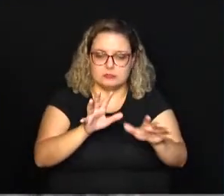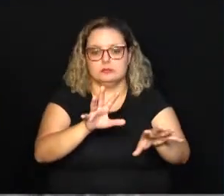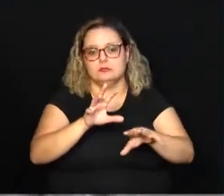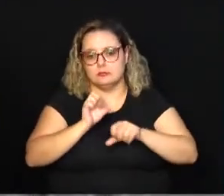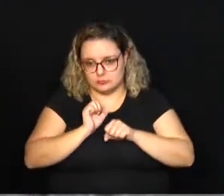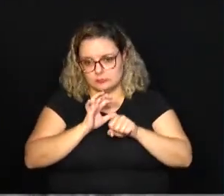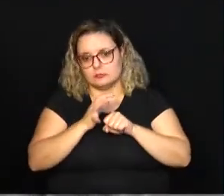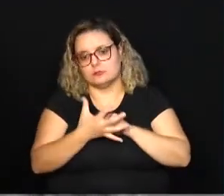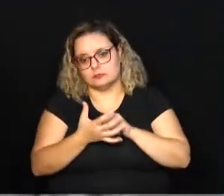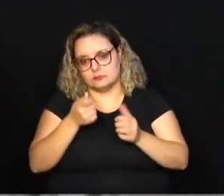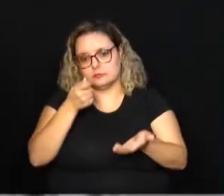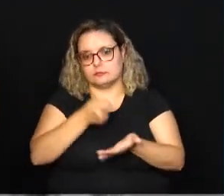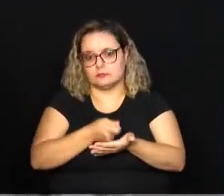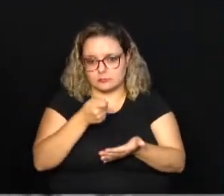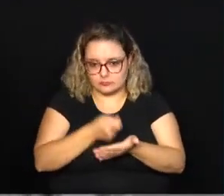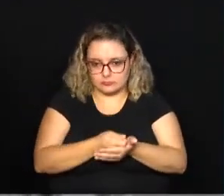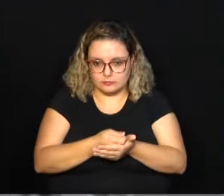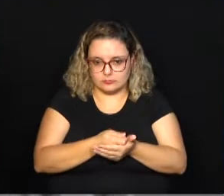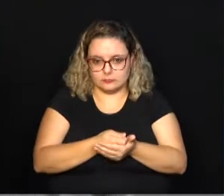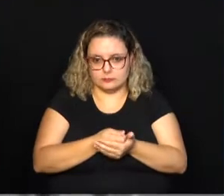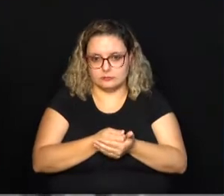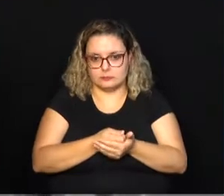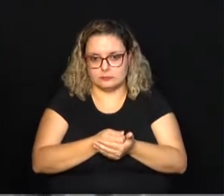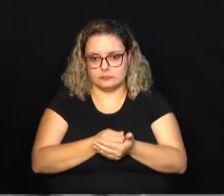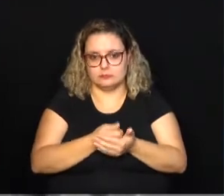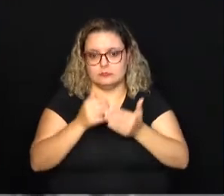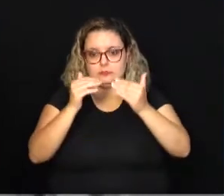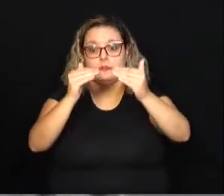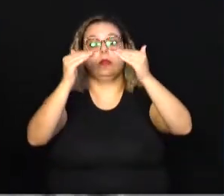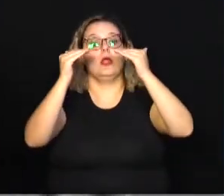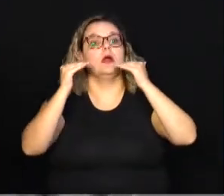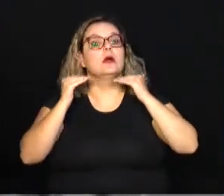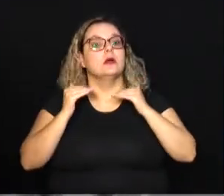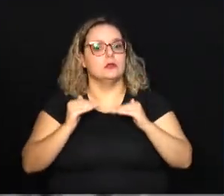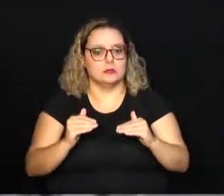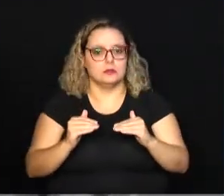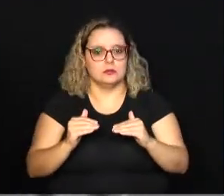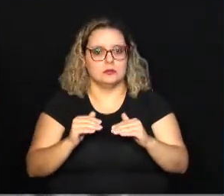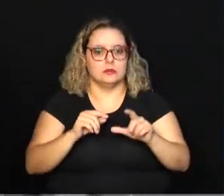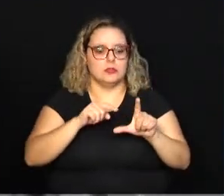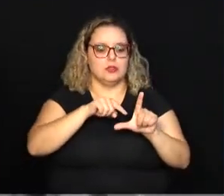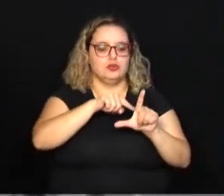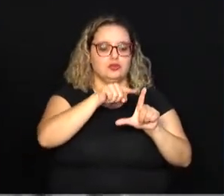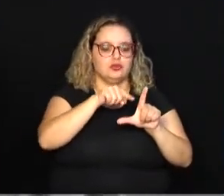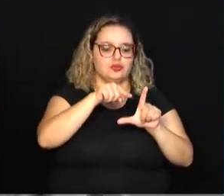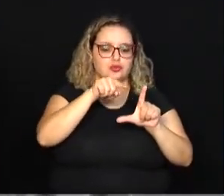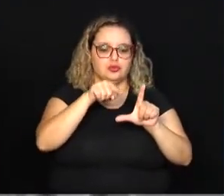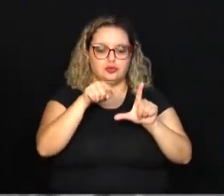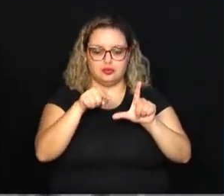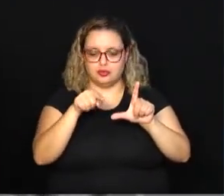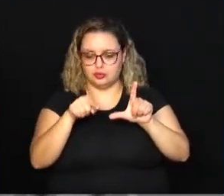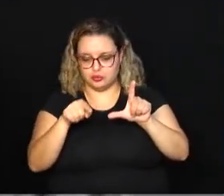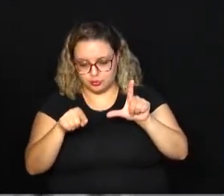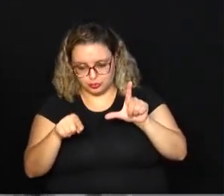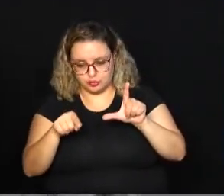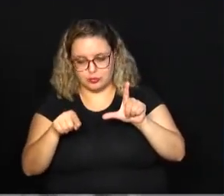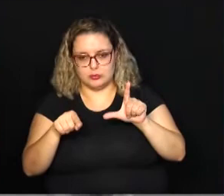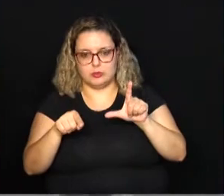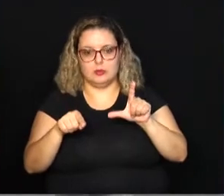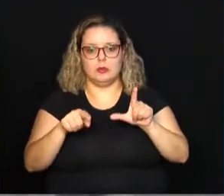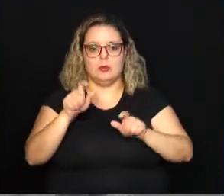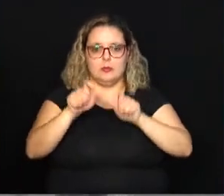que implique a redução da curva de pessoas que precisam